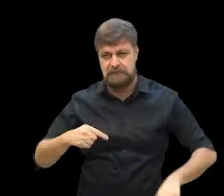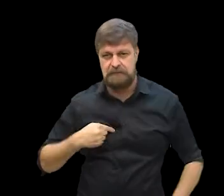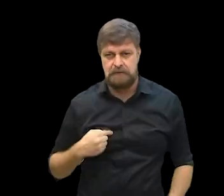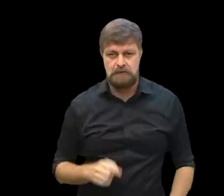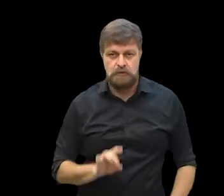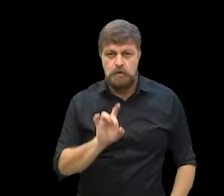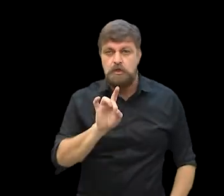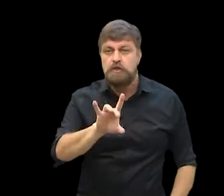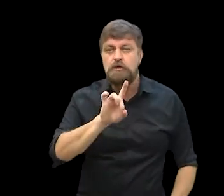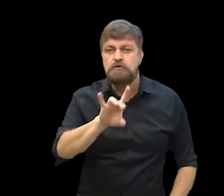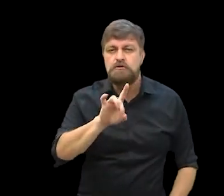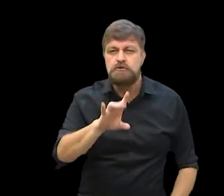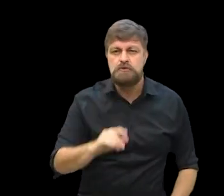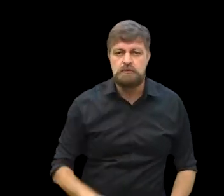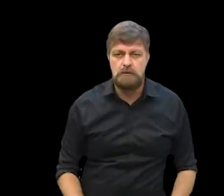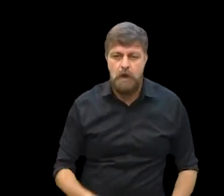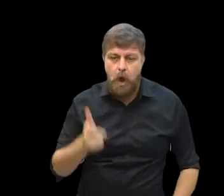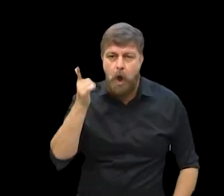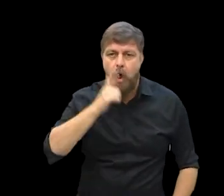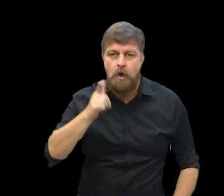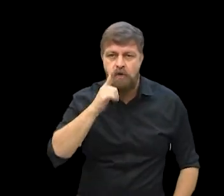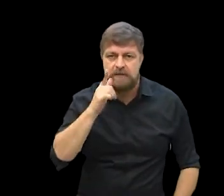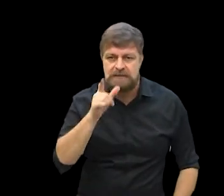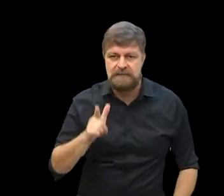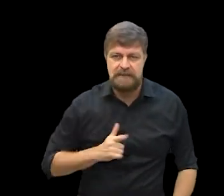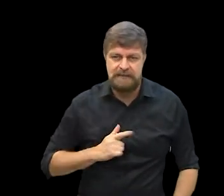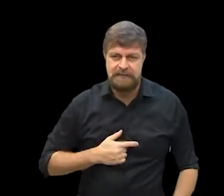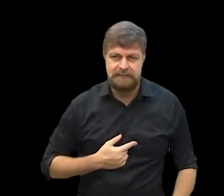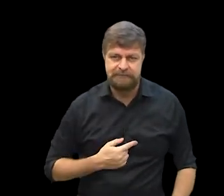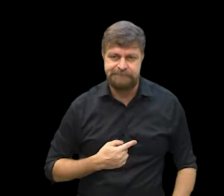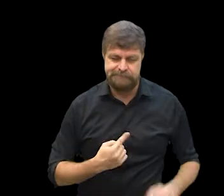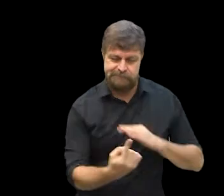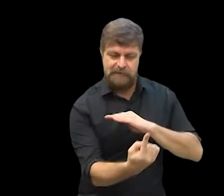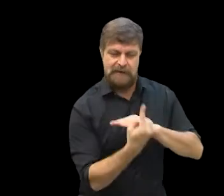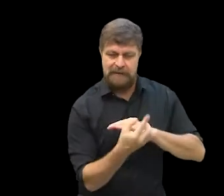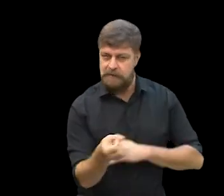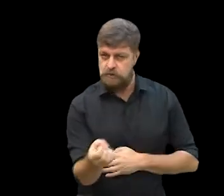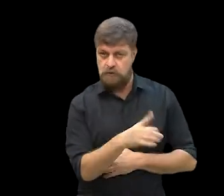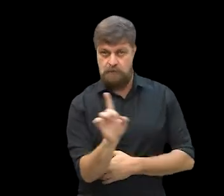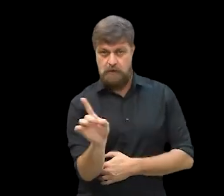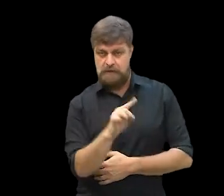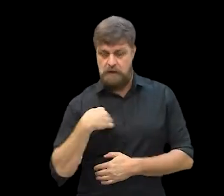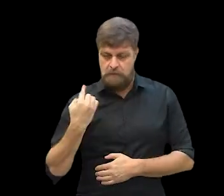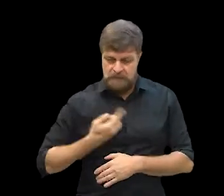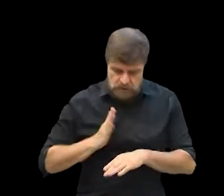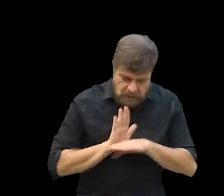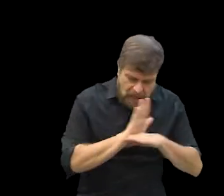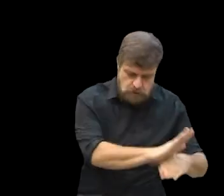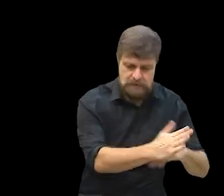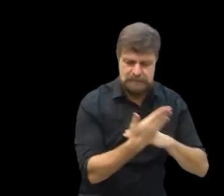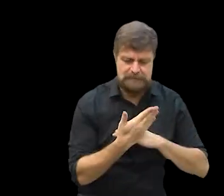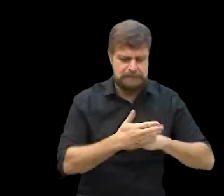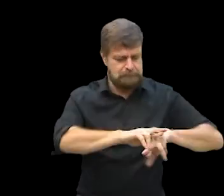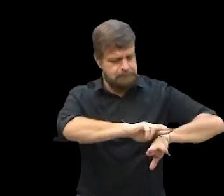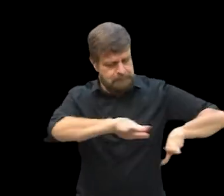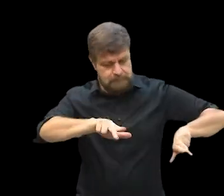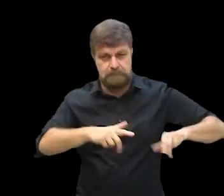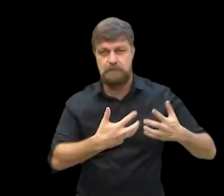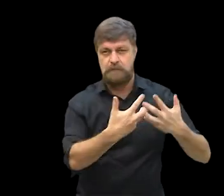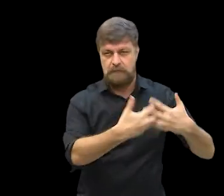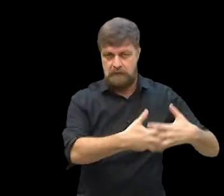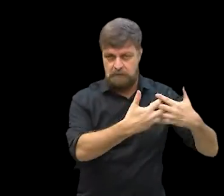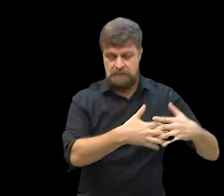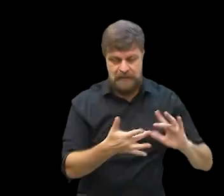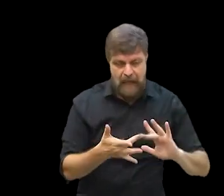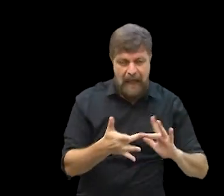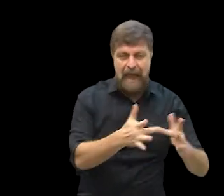apenas a conseguir novos negócios, mas existem várias formas da gente se ajudar. É assim que funciona